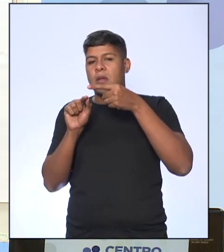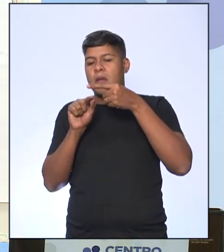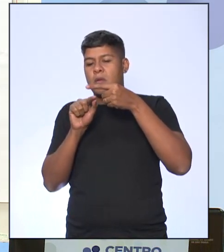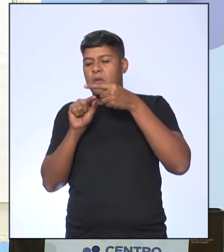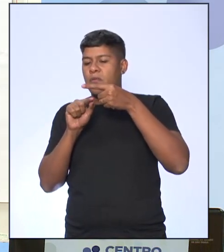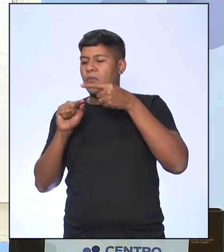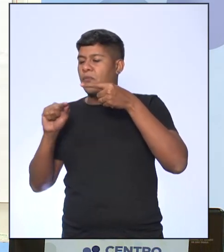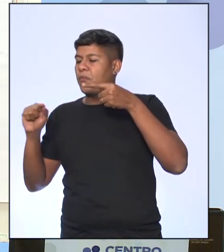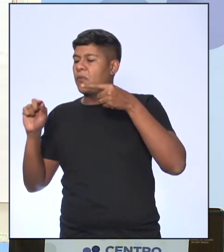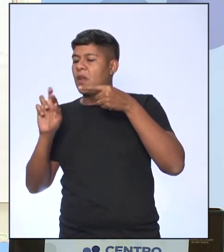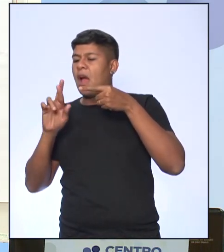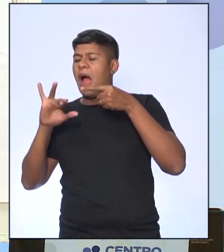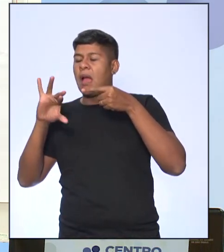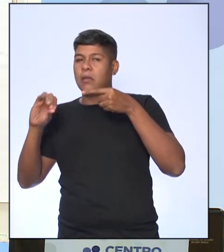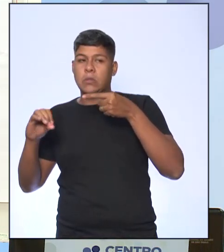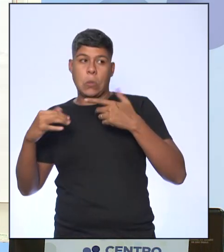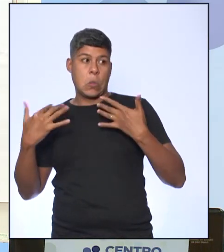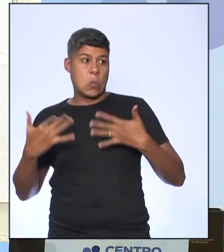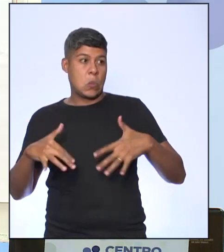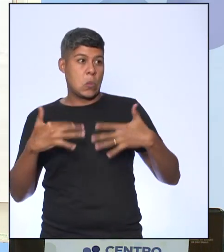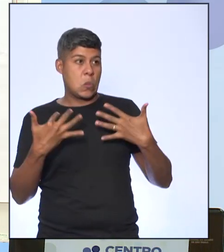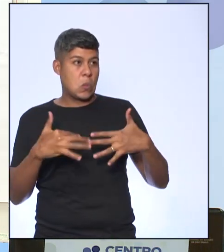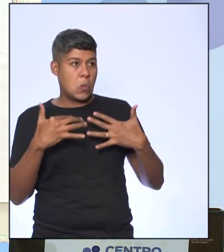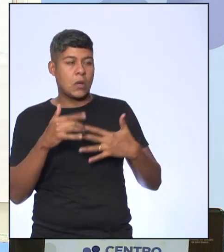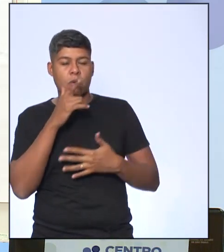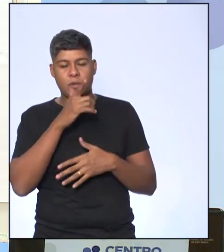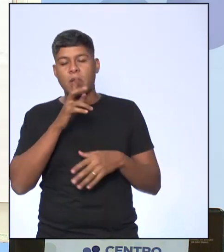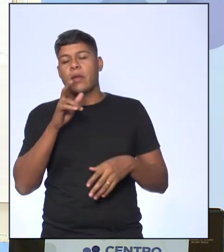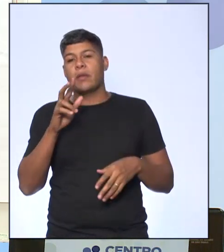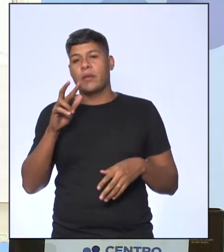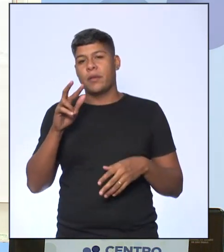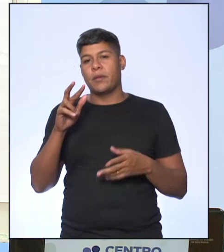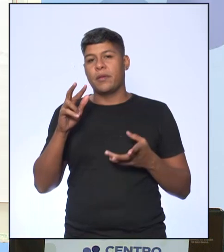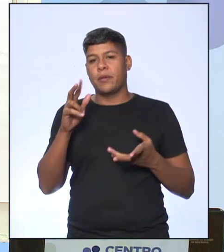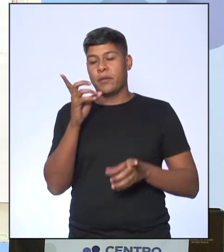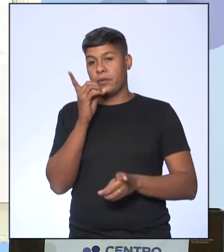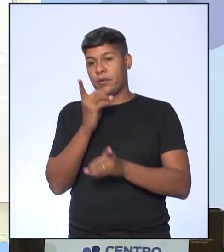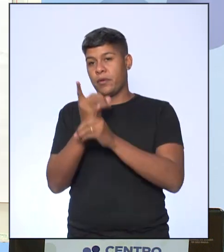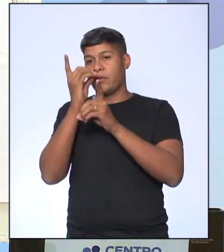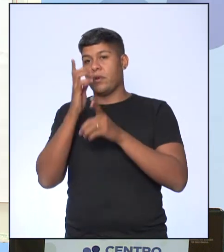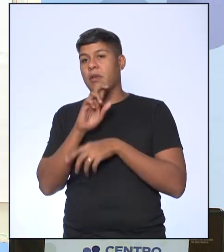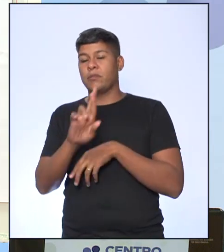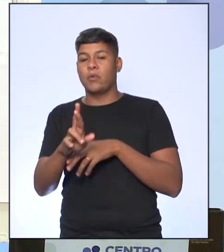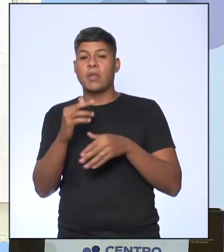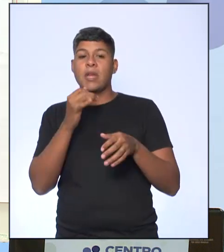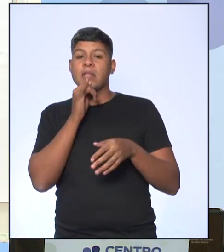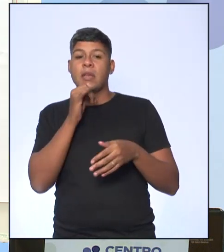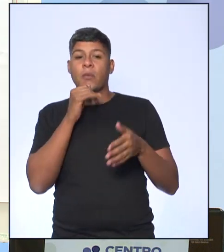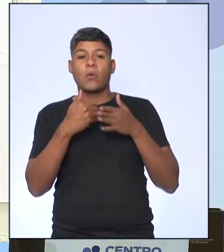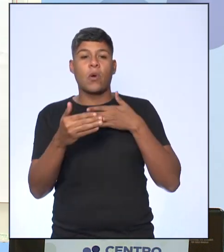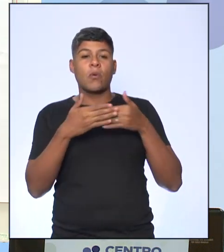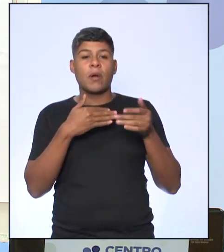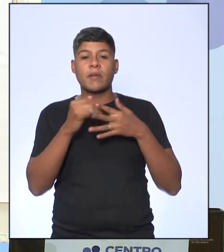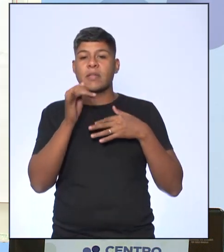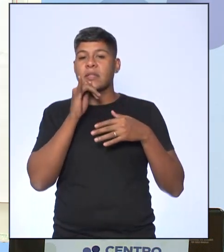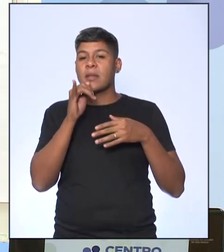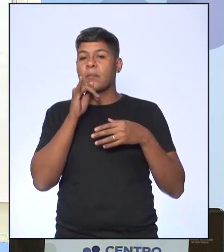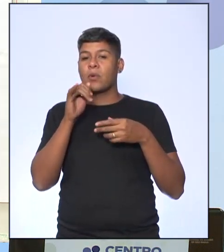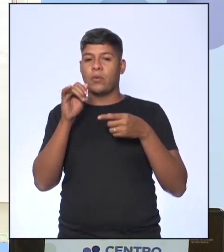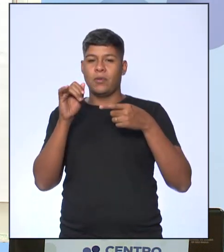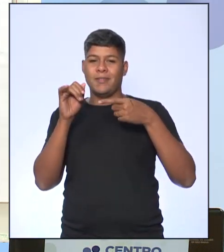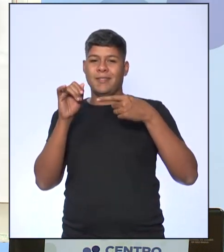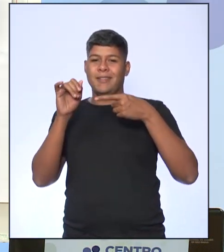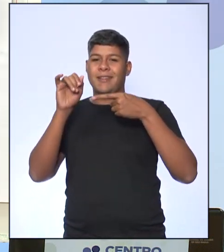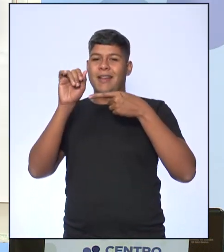raio. Putz, então aí eu defino o valor. Então, por exemplo, um exemplo qualquer, a medida do meu arco